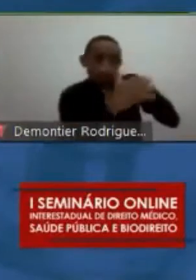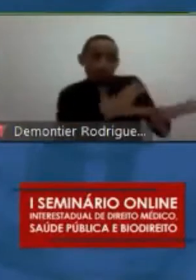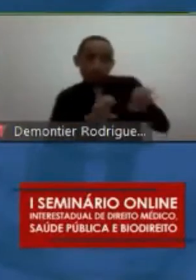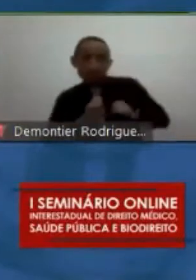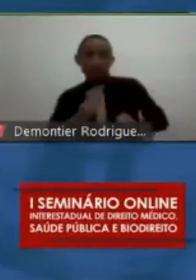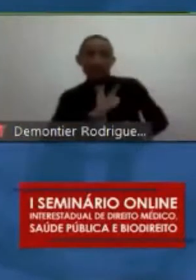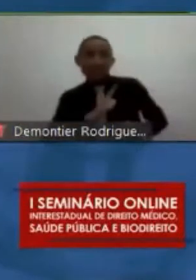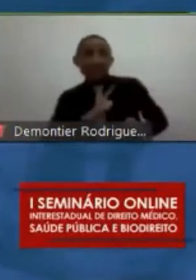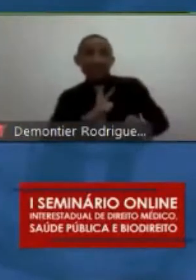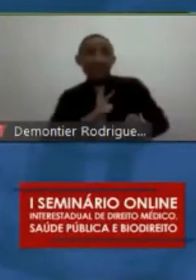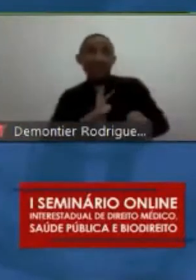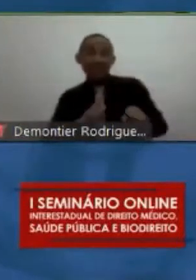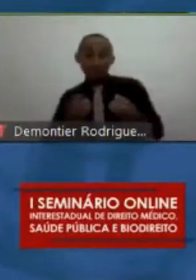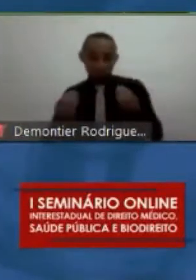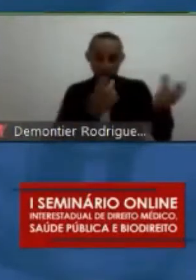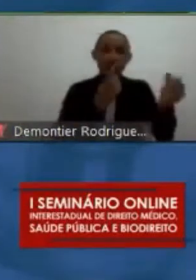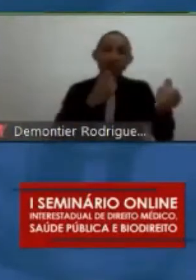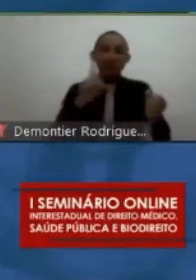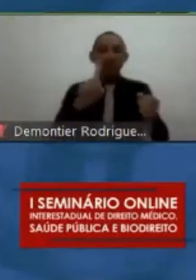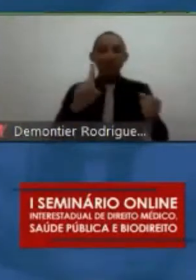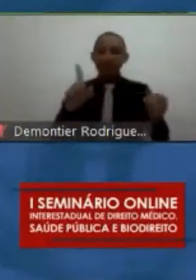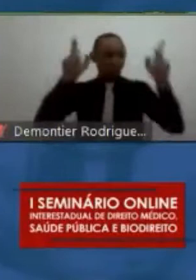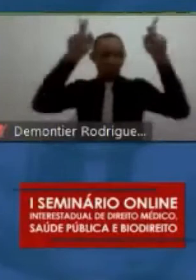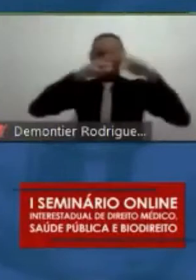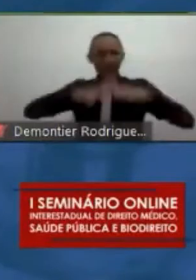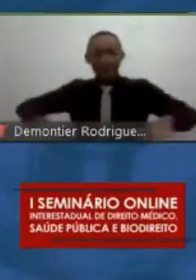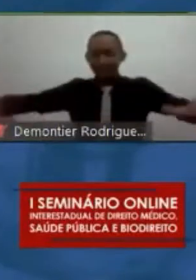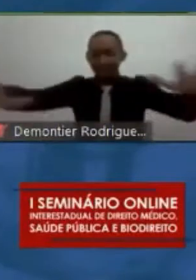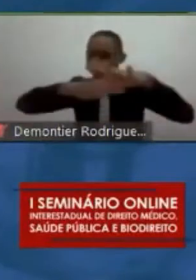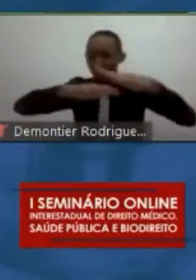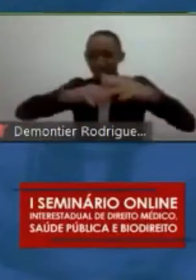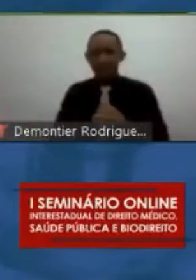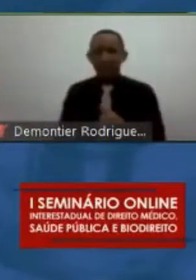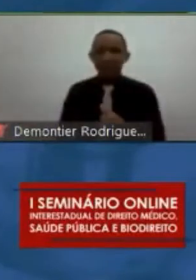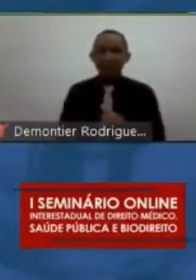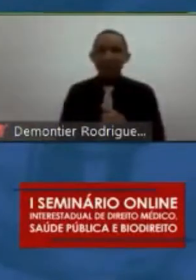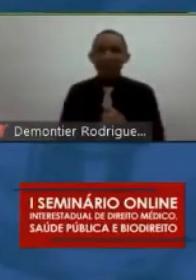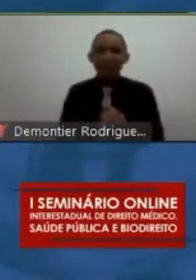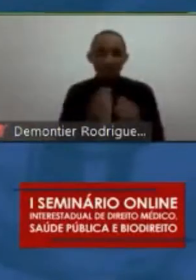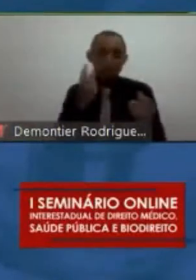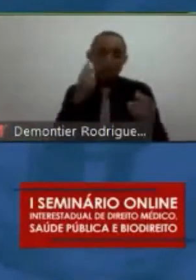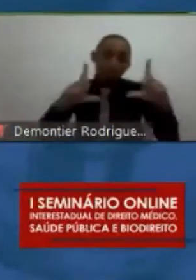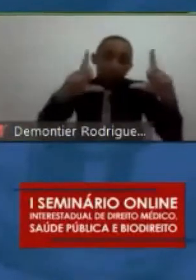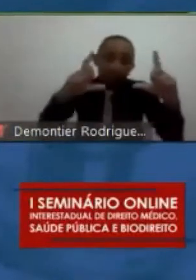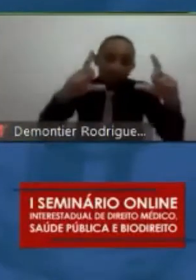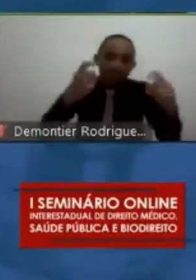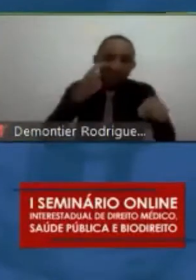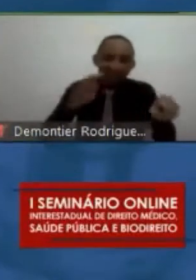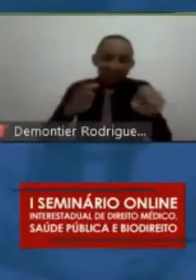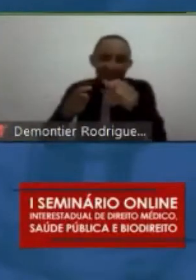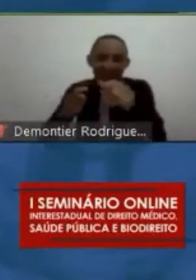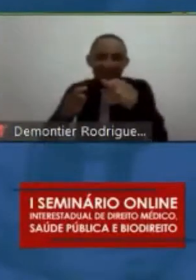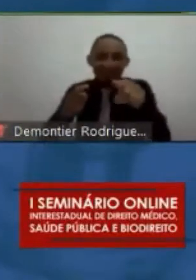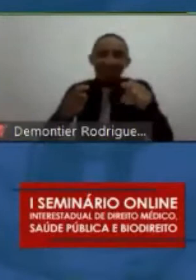há restrições à doação. E isso é público. Isso aqui é apenas uma foto que tirei recentemente, num